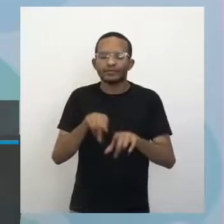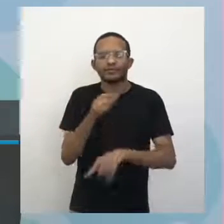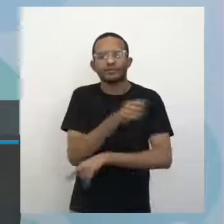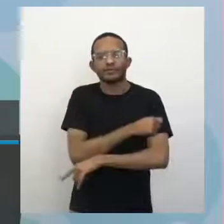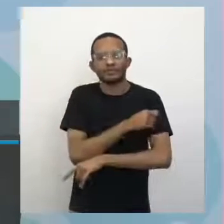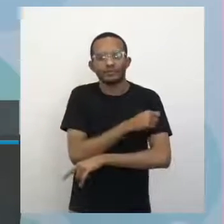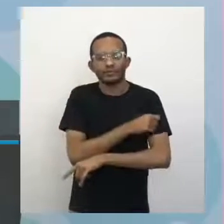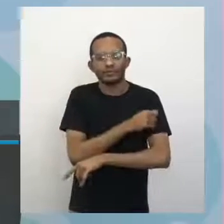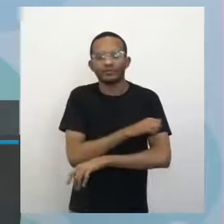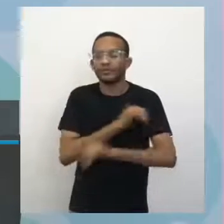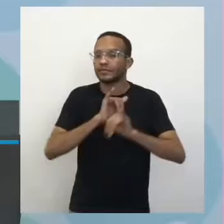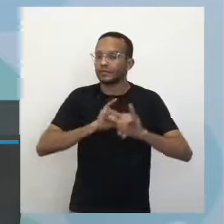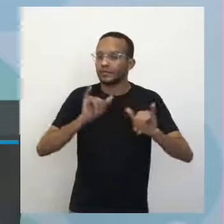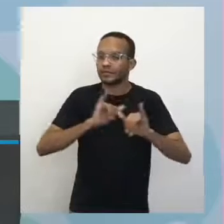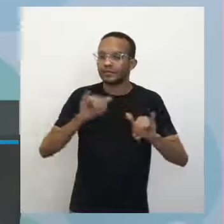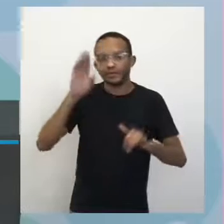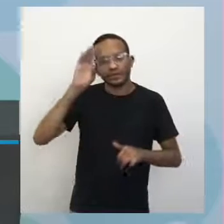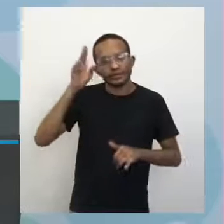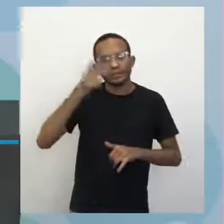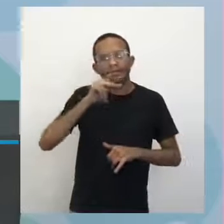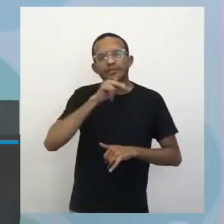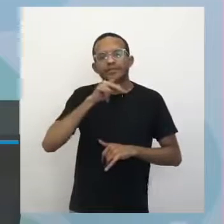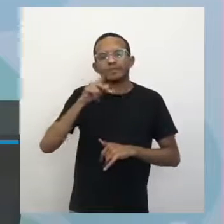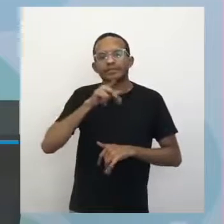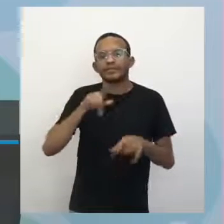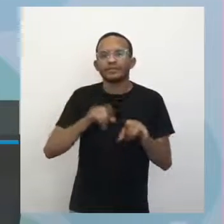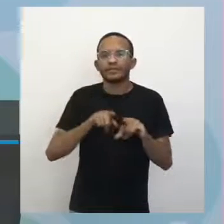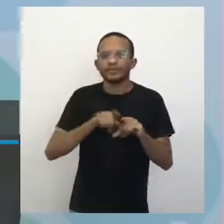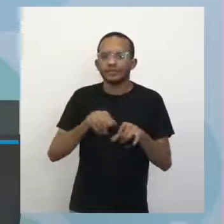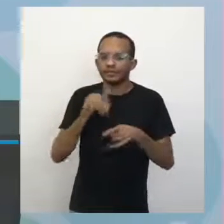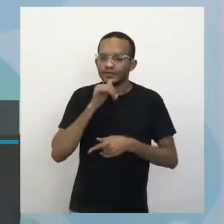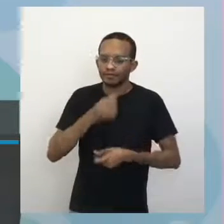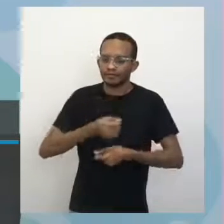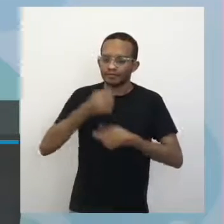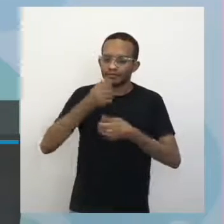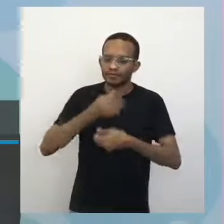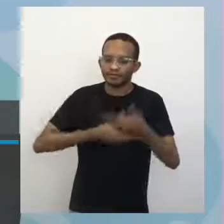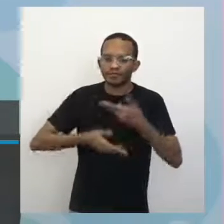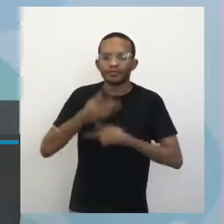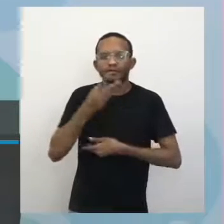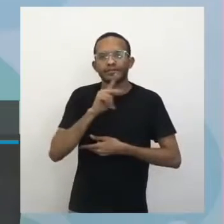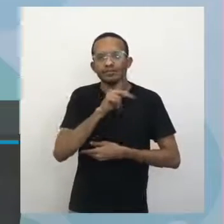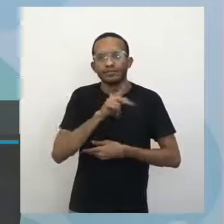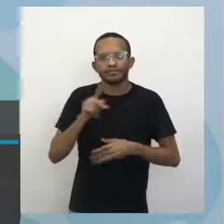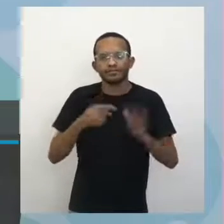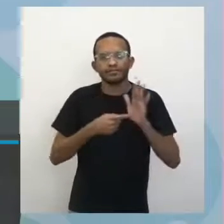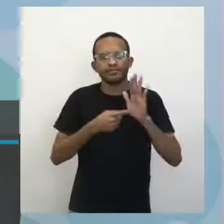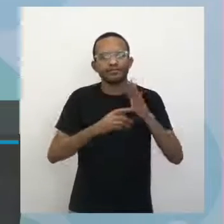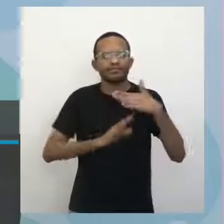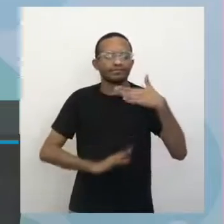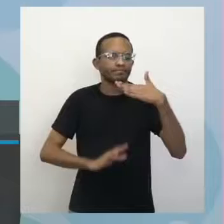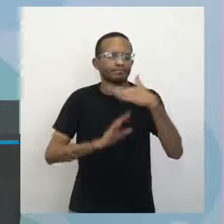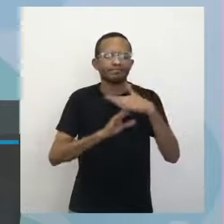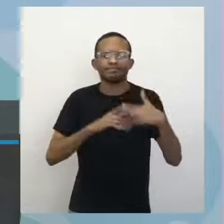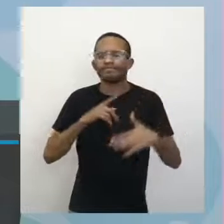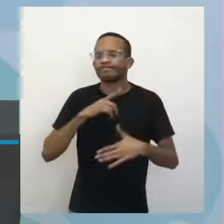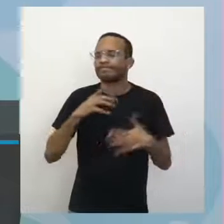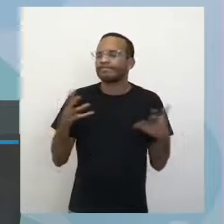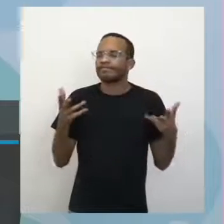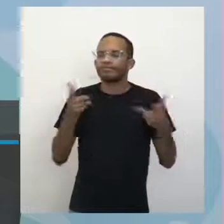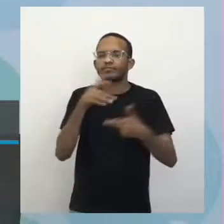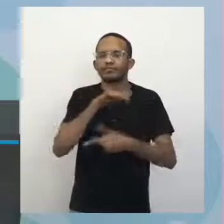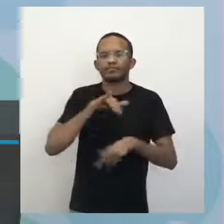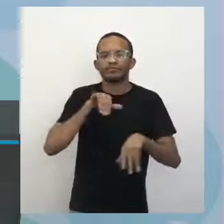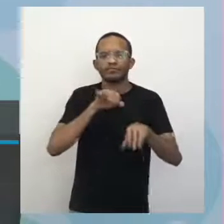está aí, um aviso aí particular ao professor, quando da interação que o professor também colocou, que é um momento máximo que a gente tem aqui na aula,